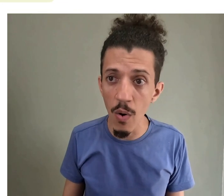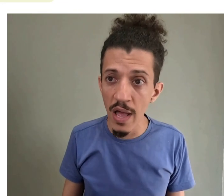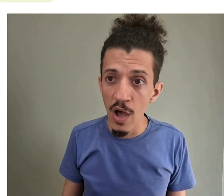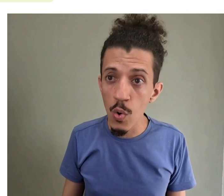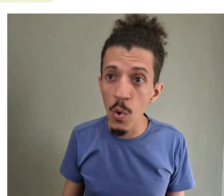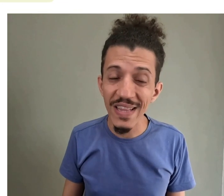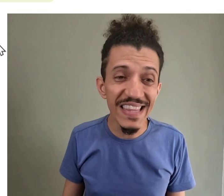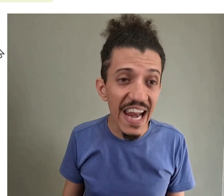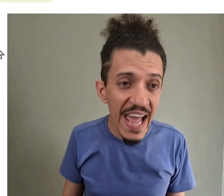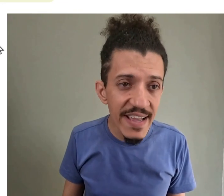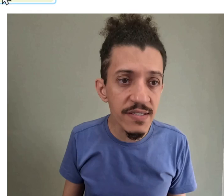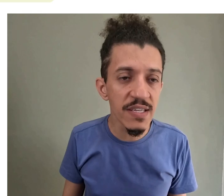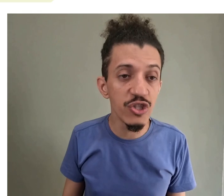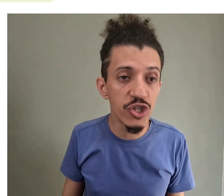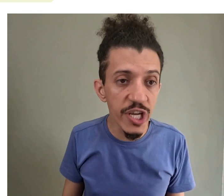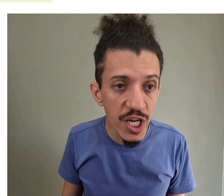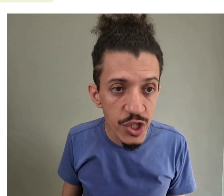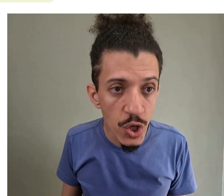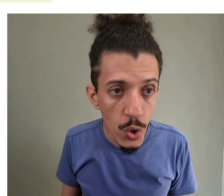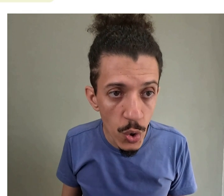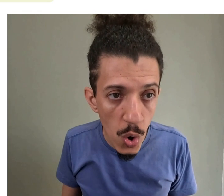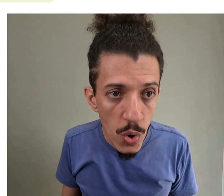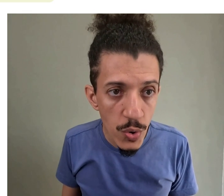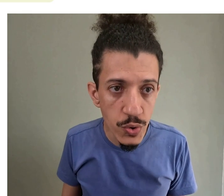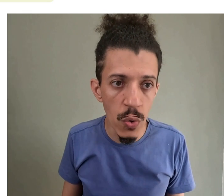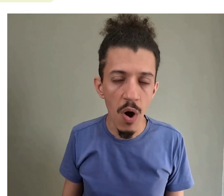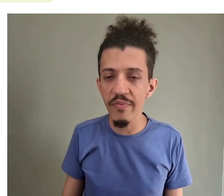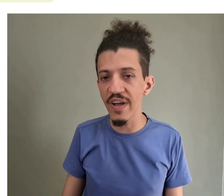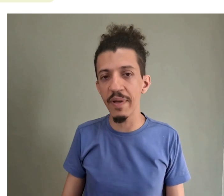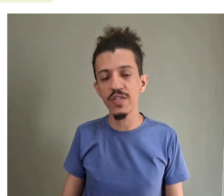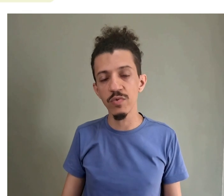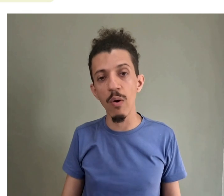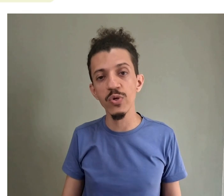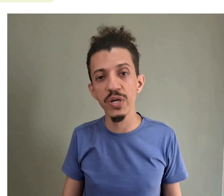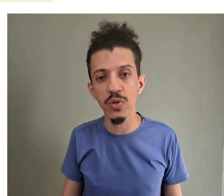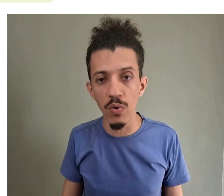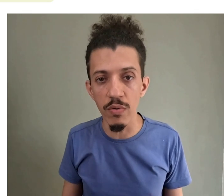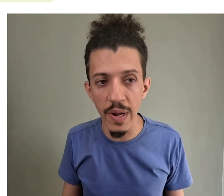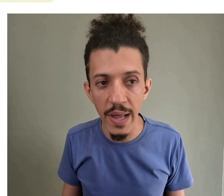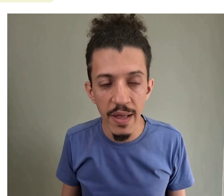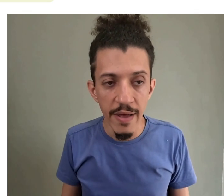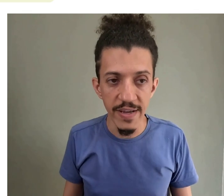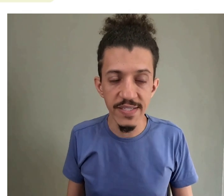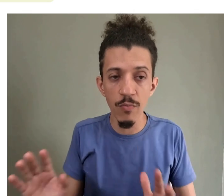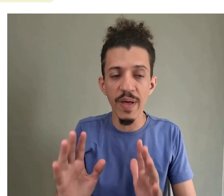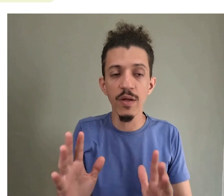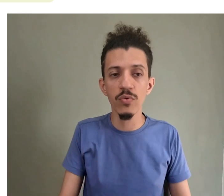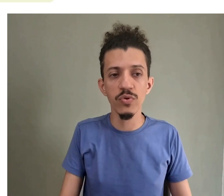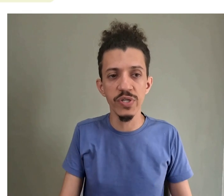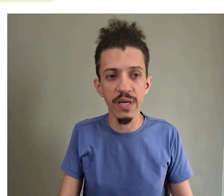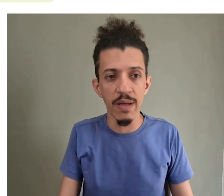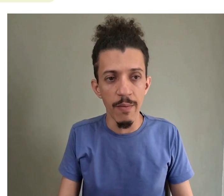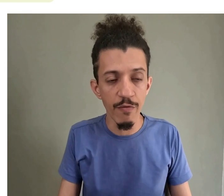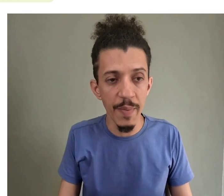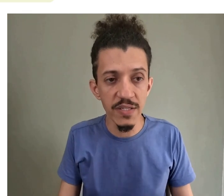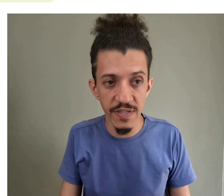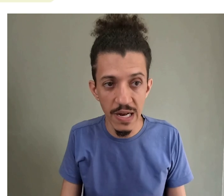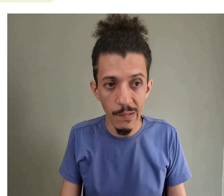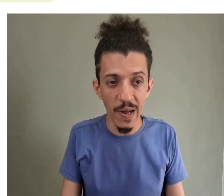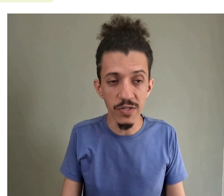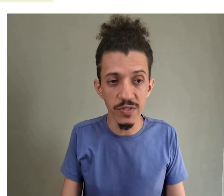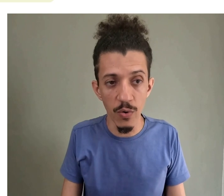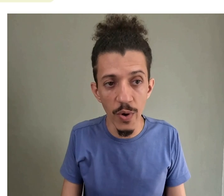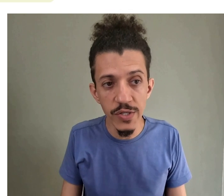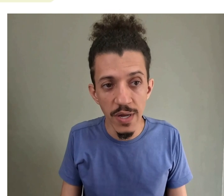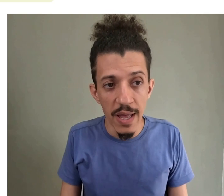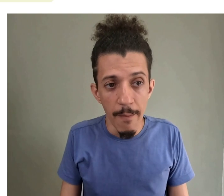especial com 3 dias no Zoom. Obviamente não é o dia todo, né? Vai ser um período do dia, provavelmente vai ser na